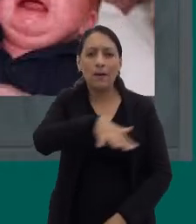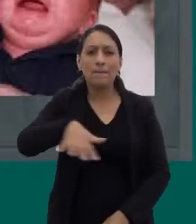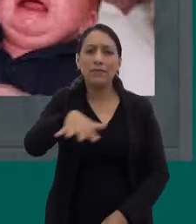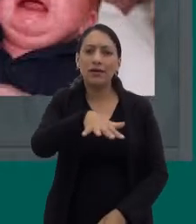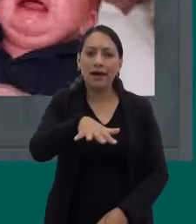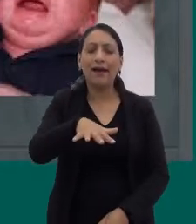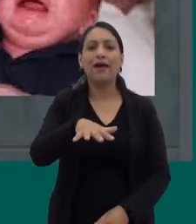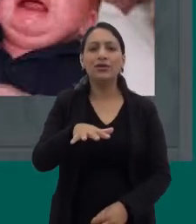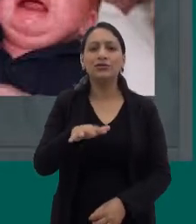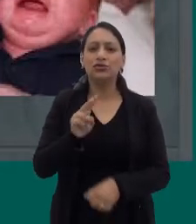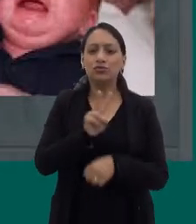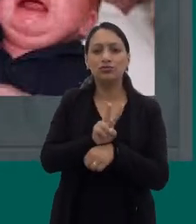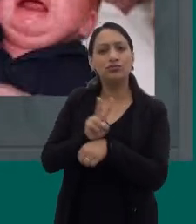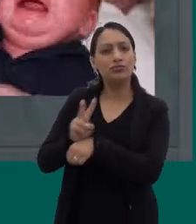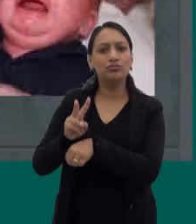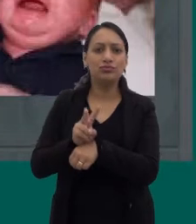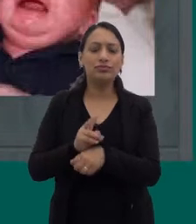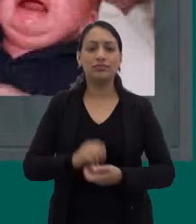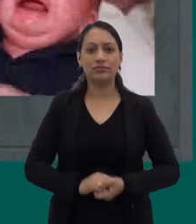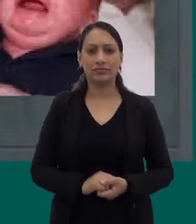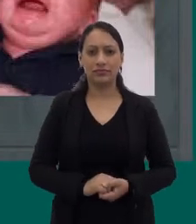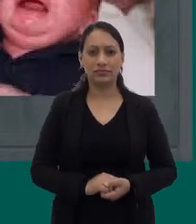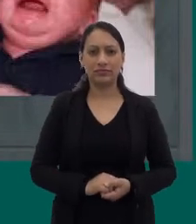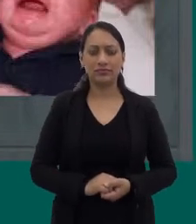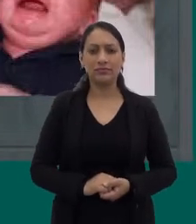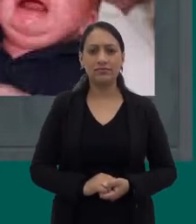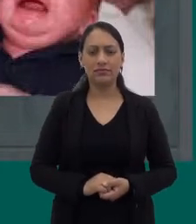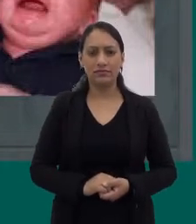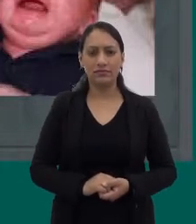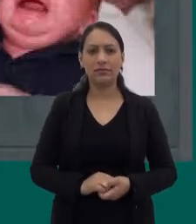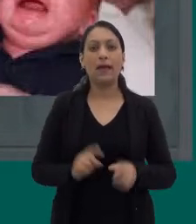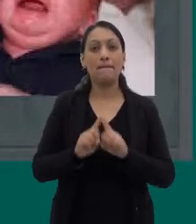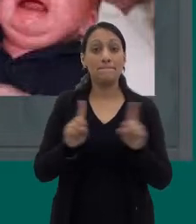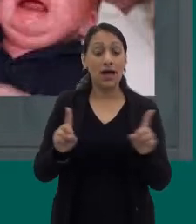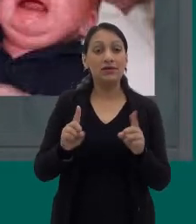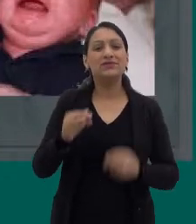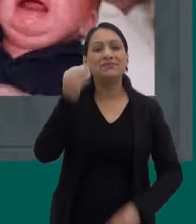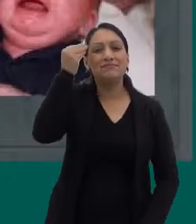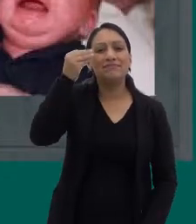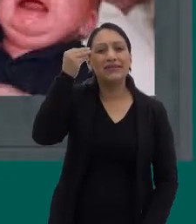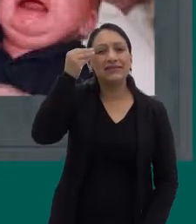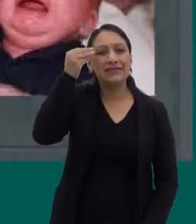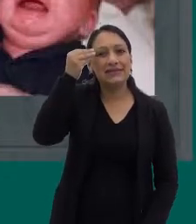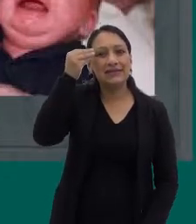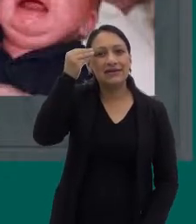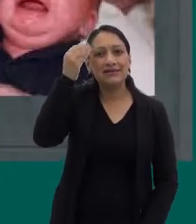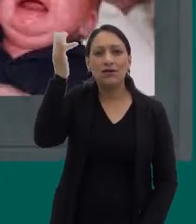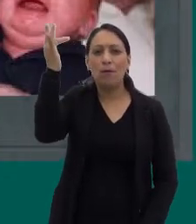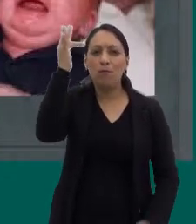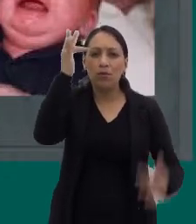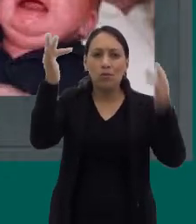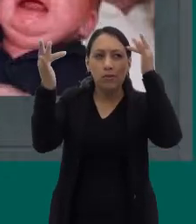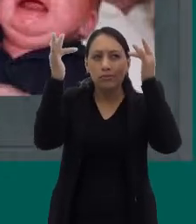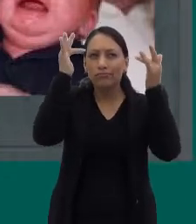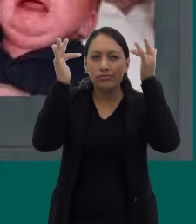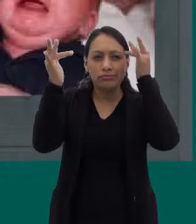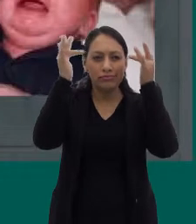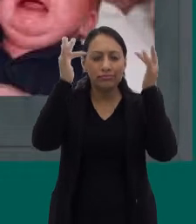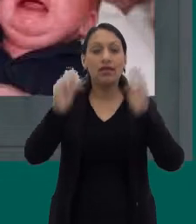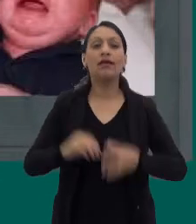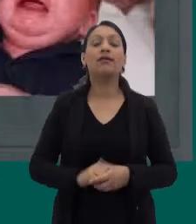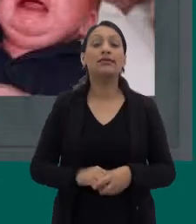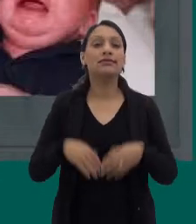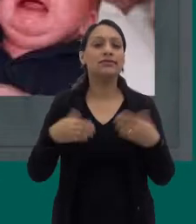volta. Né? E marcas psíquicas que vão se instaurando, né? Isso, porque esse bebê,